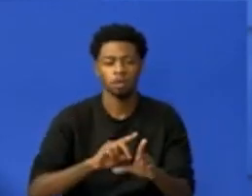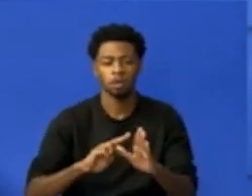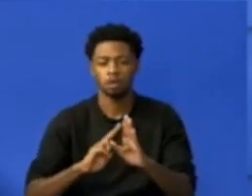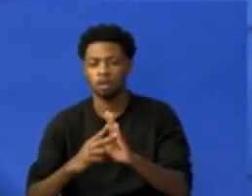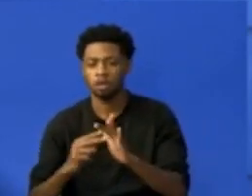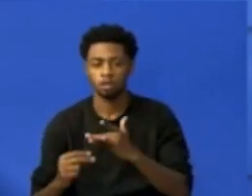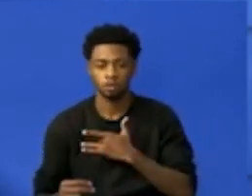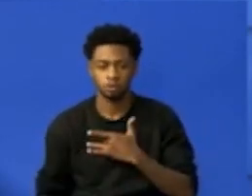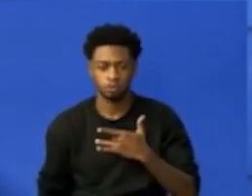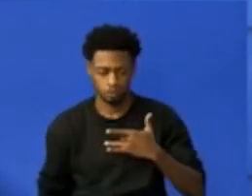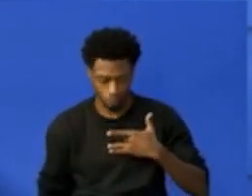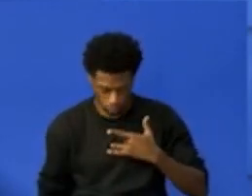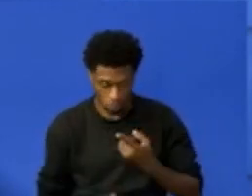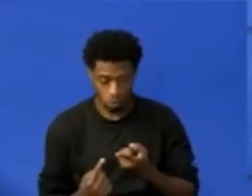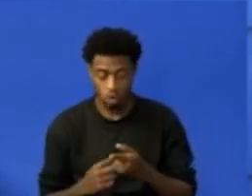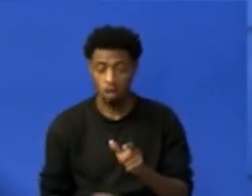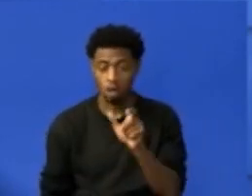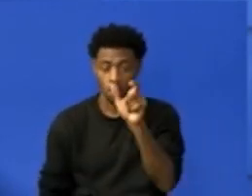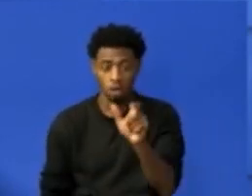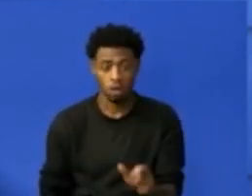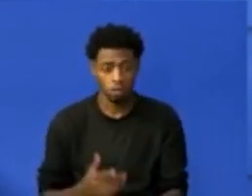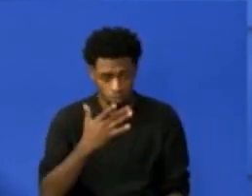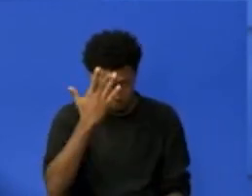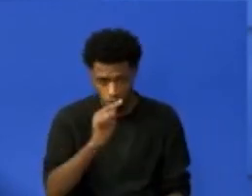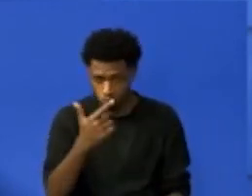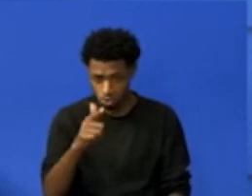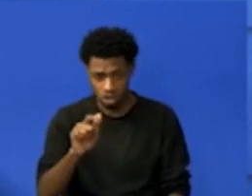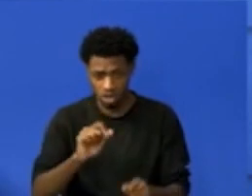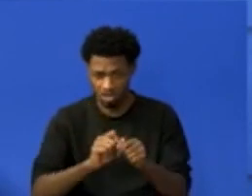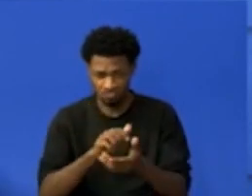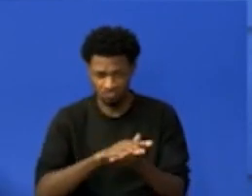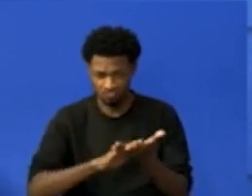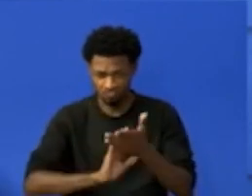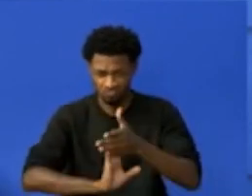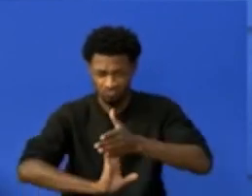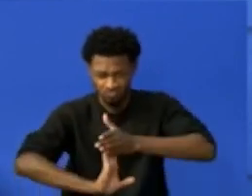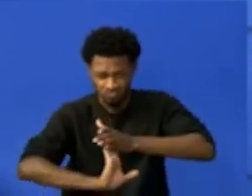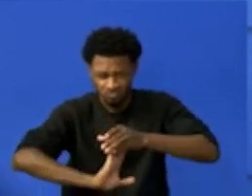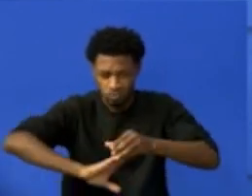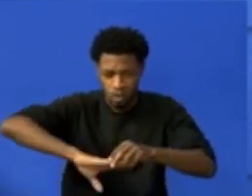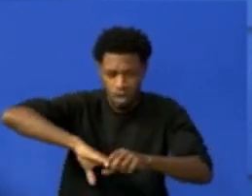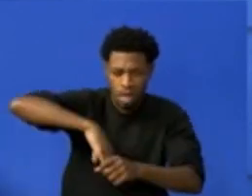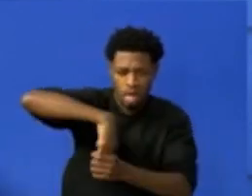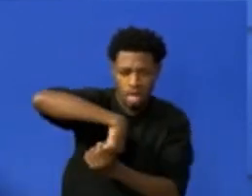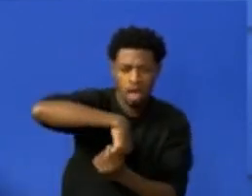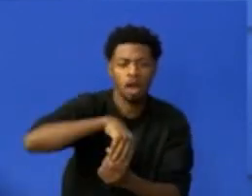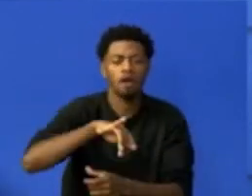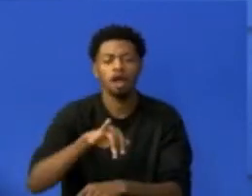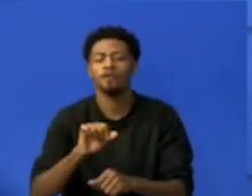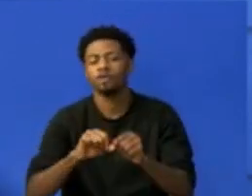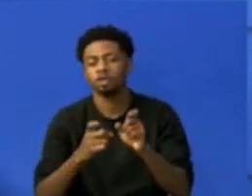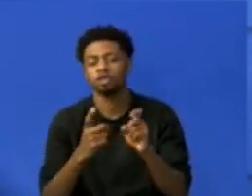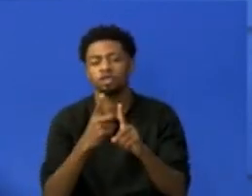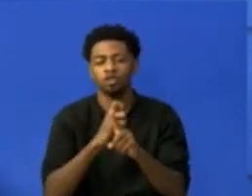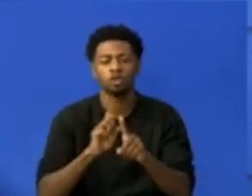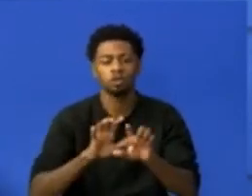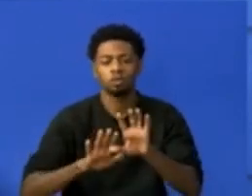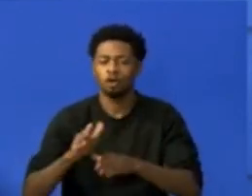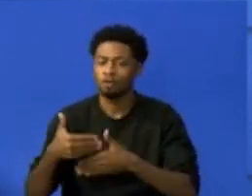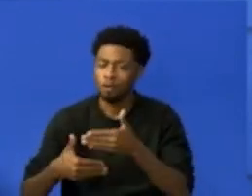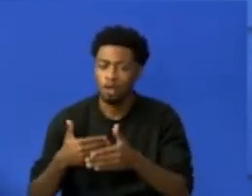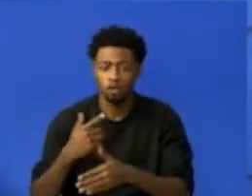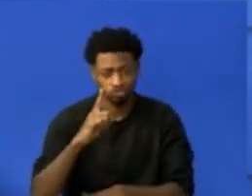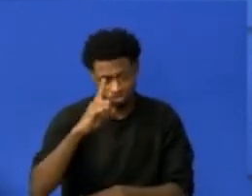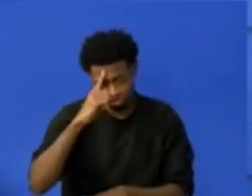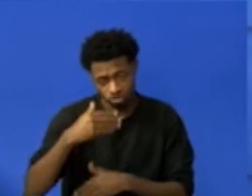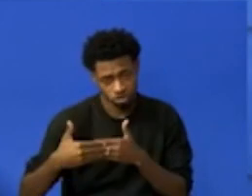à saúde, porque um indivíduo que não tem flexibilidade, ele vai ter restrição em realizar até mesmo as tarefas da vida diária, fica